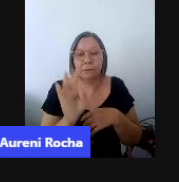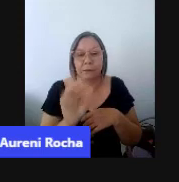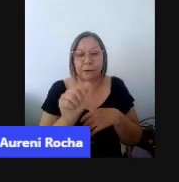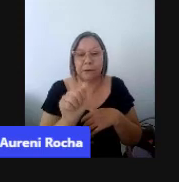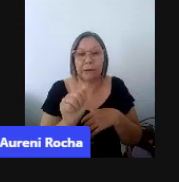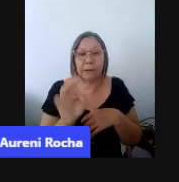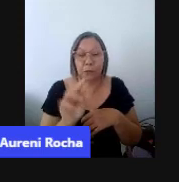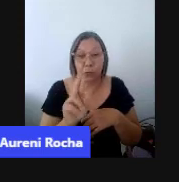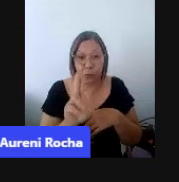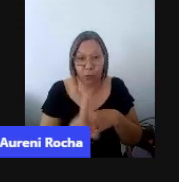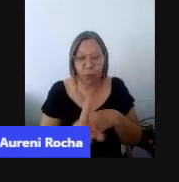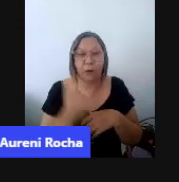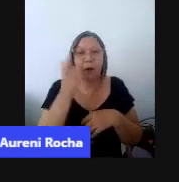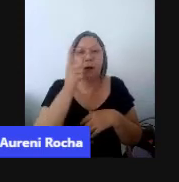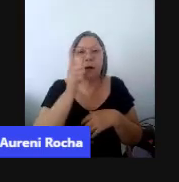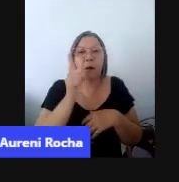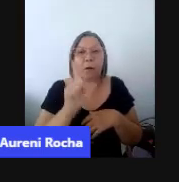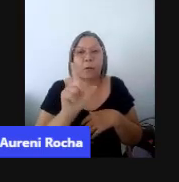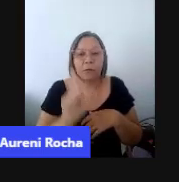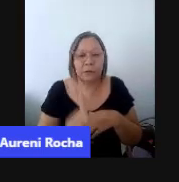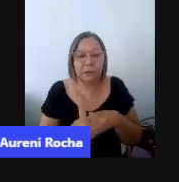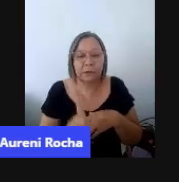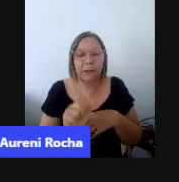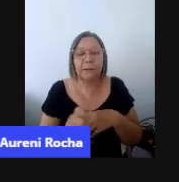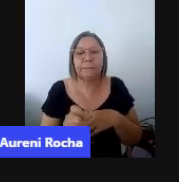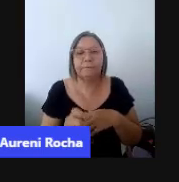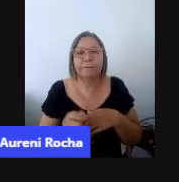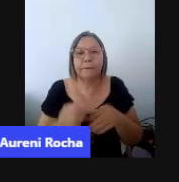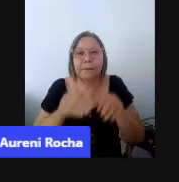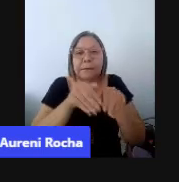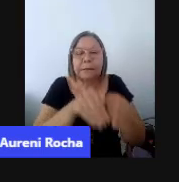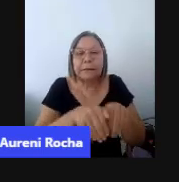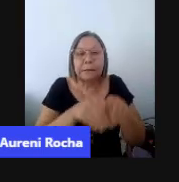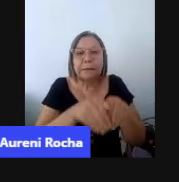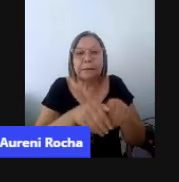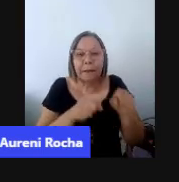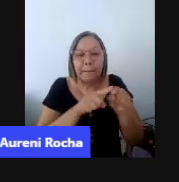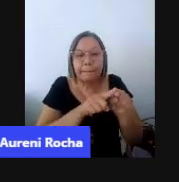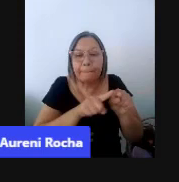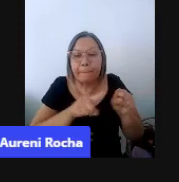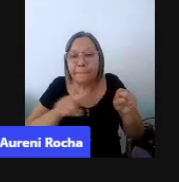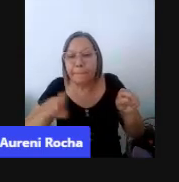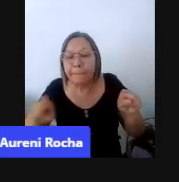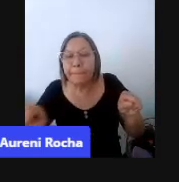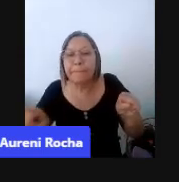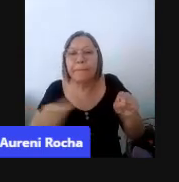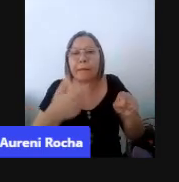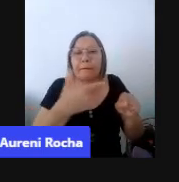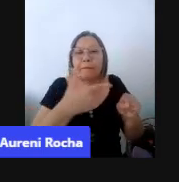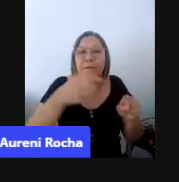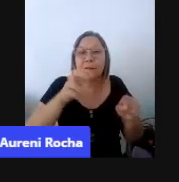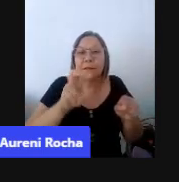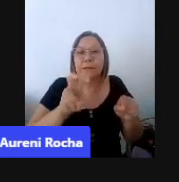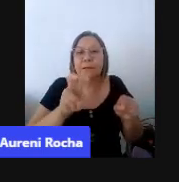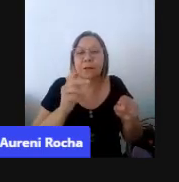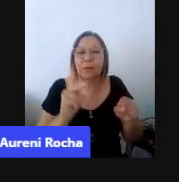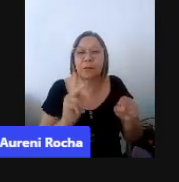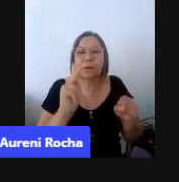25 quilômetros quadrados, um único indivíduo. E para dar um exemplo, a anta brasileira, o nosso maior mamífero terrestre,